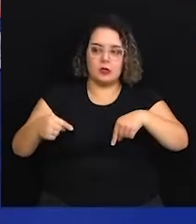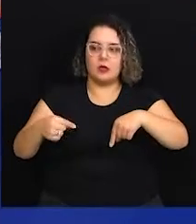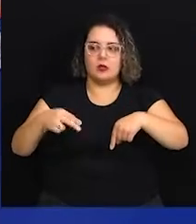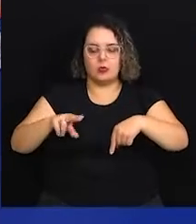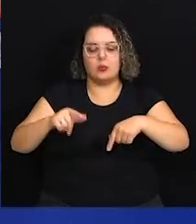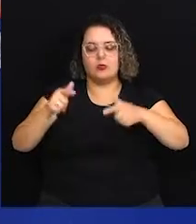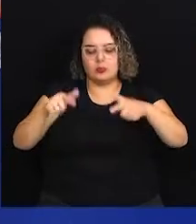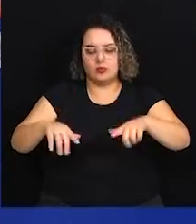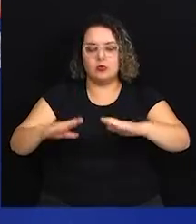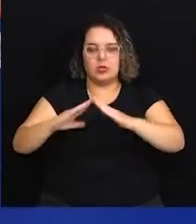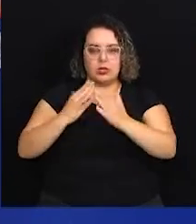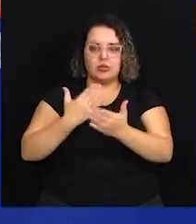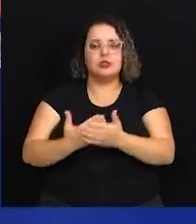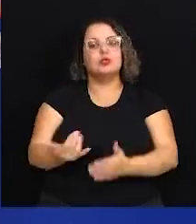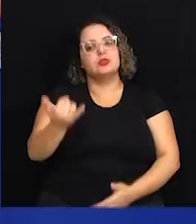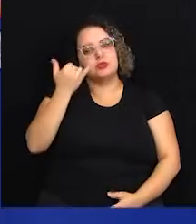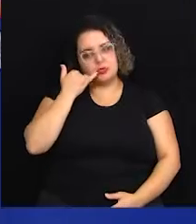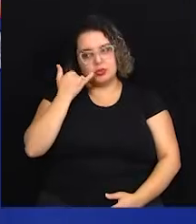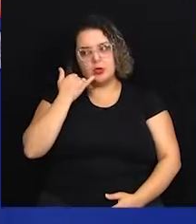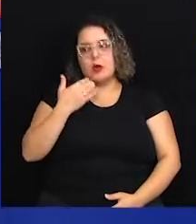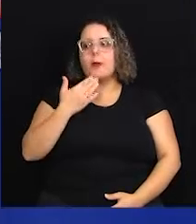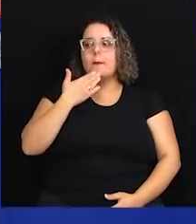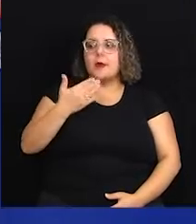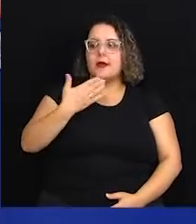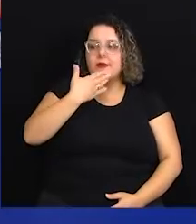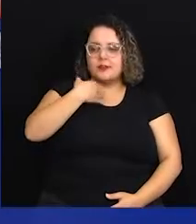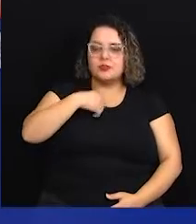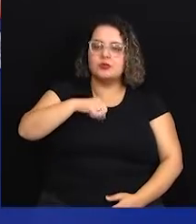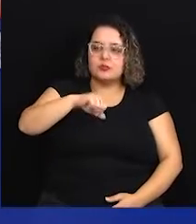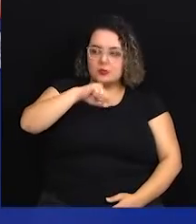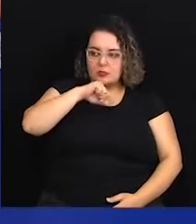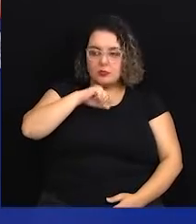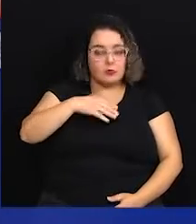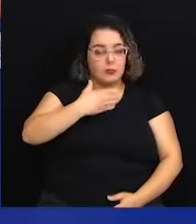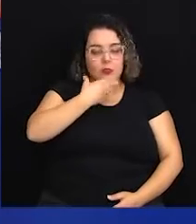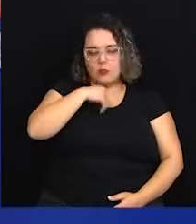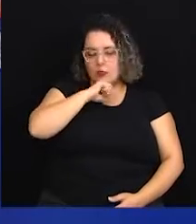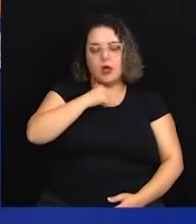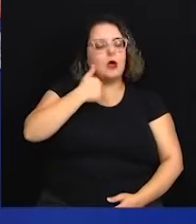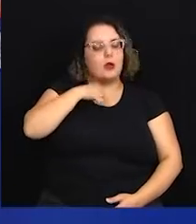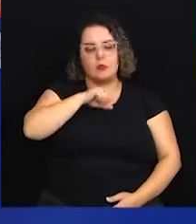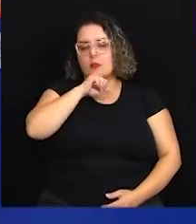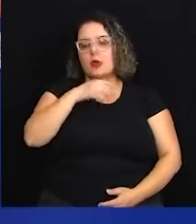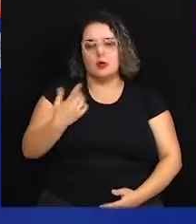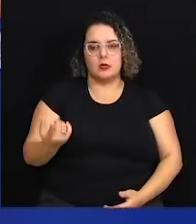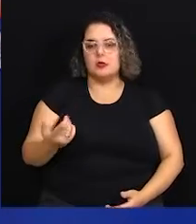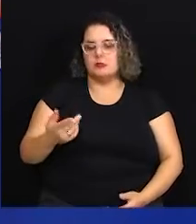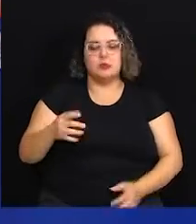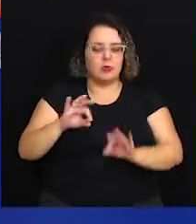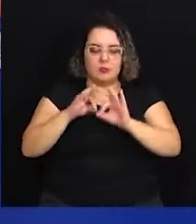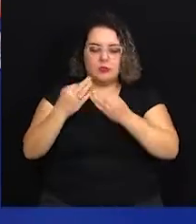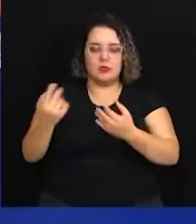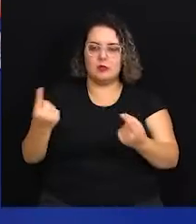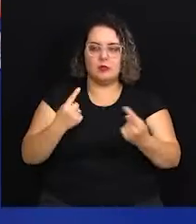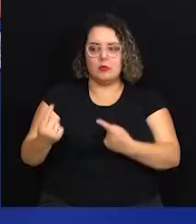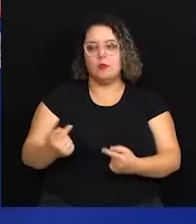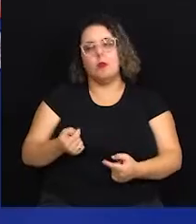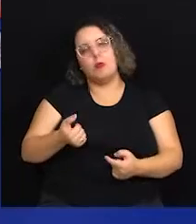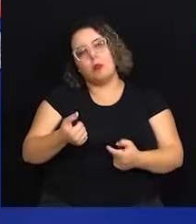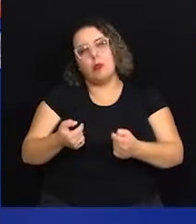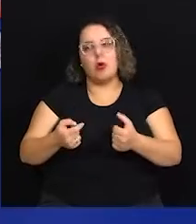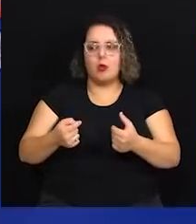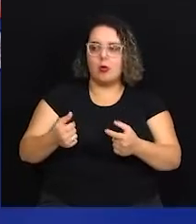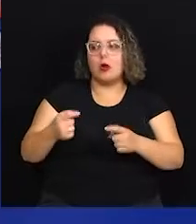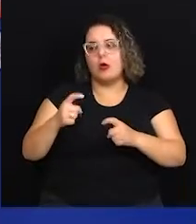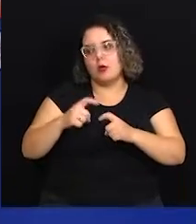eles já nos contactam e já pedem para a família entrar em contato. Poucos vieram por via médica, então algum